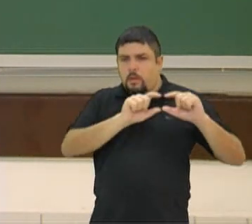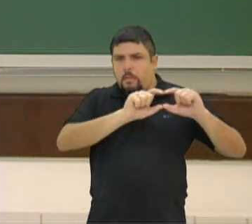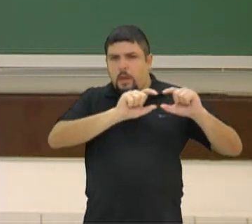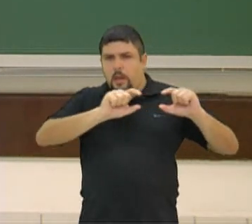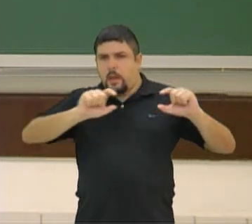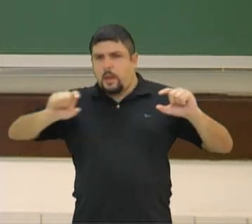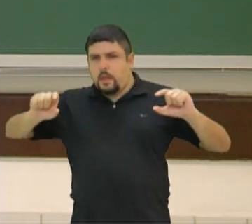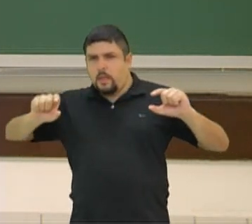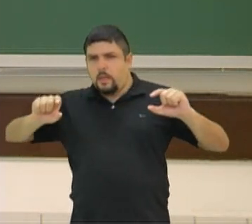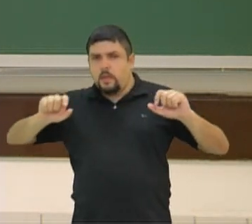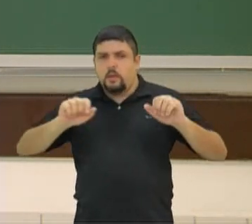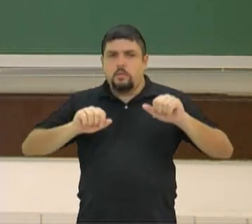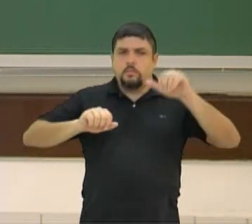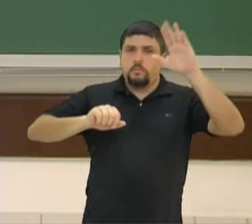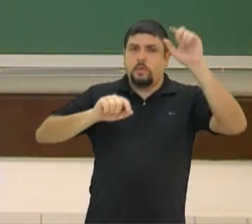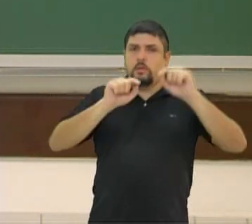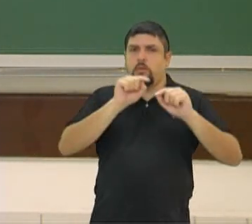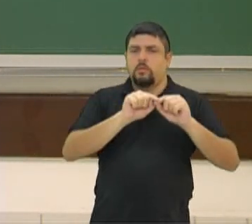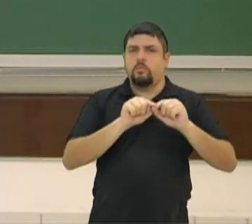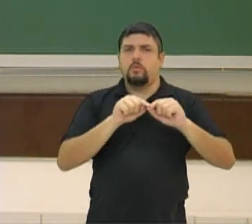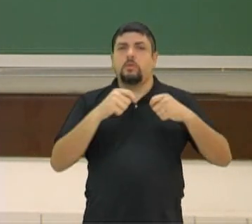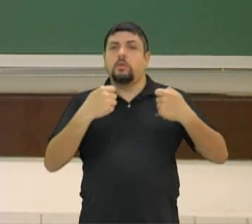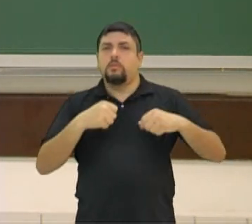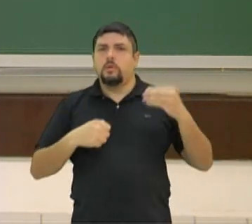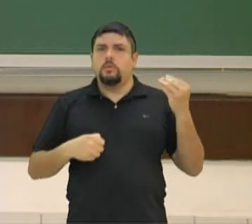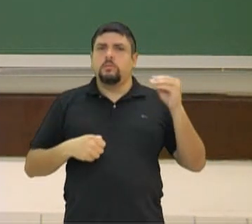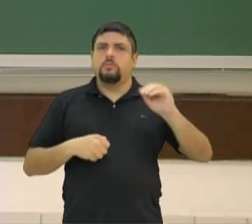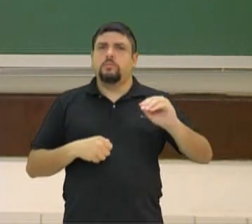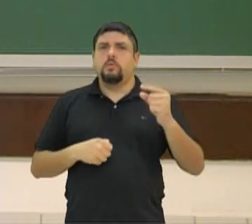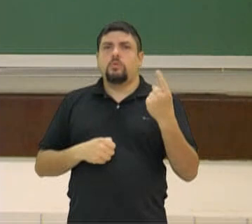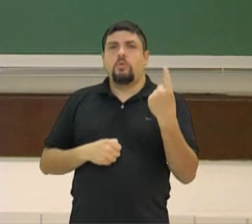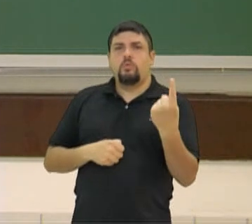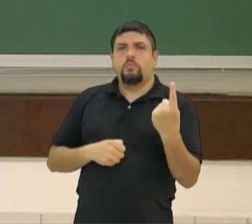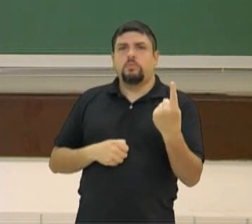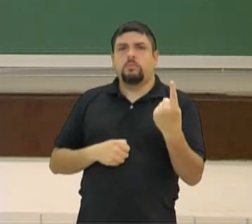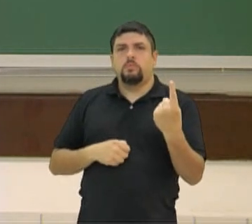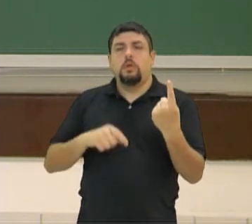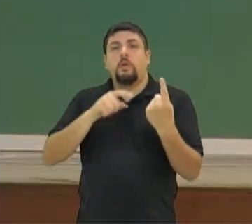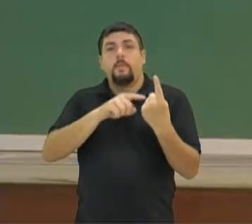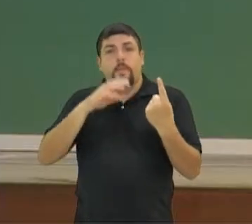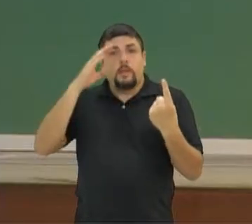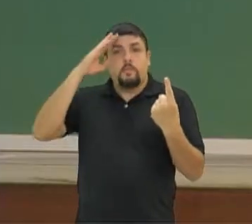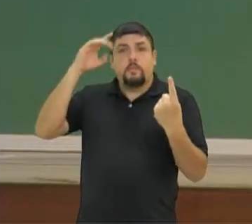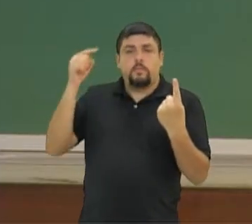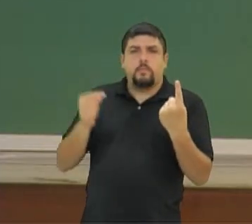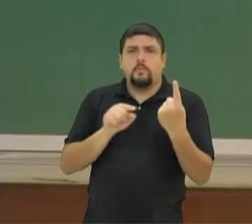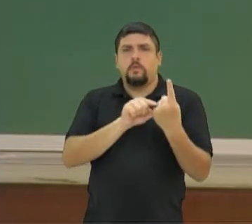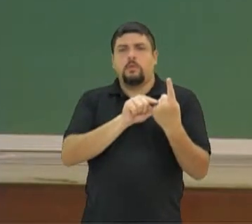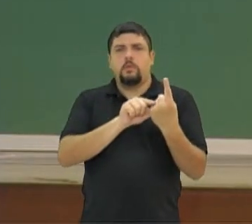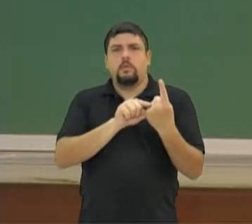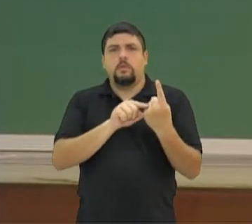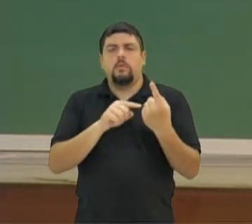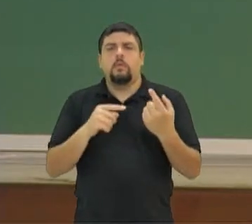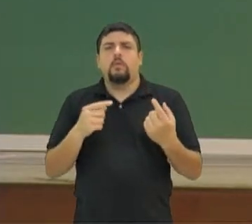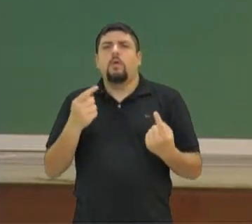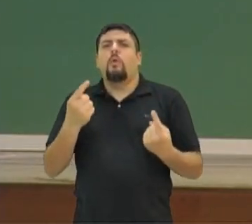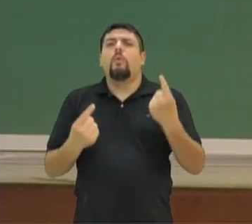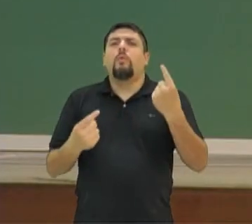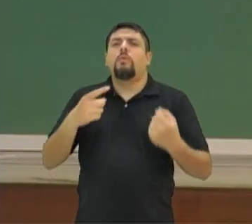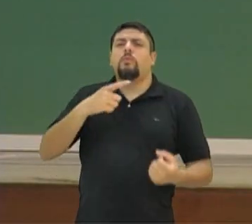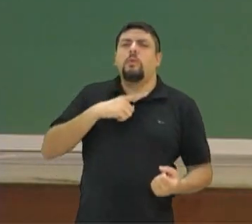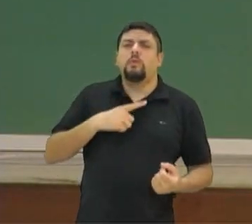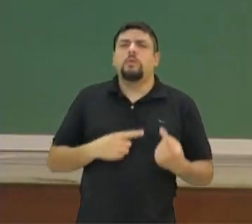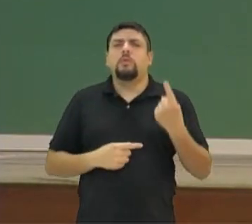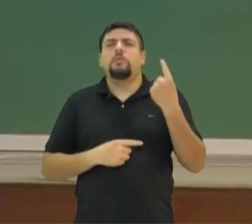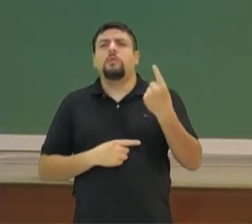grau maior o coeficiente 1. Lembra? O dominante é o do grau maior. Então vamos ver quem tem 1 aqui